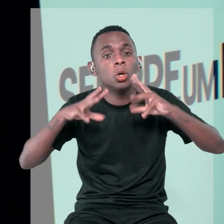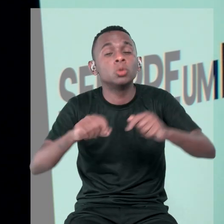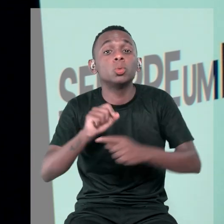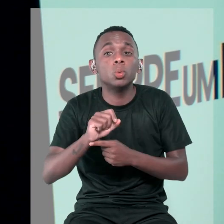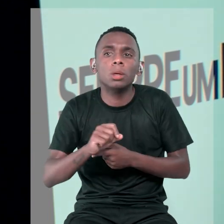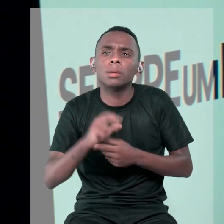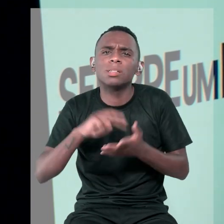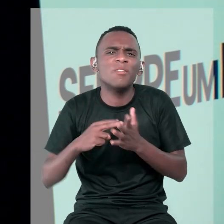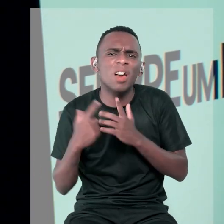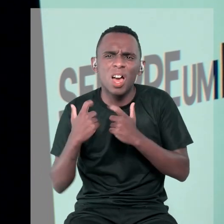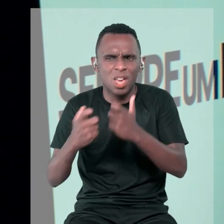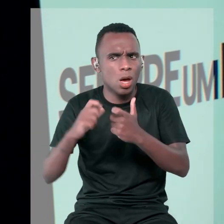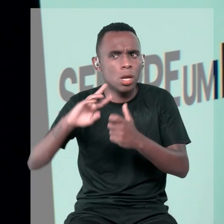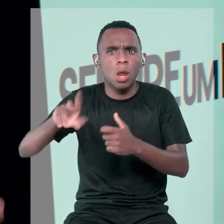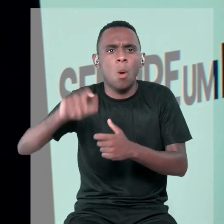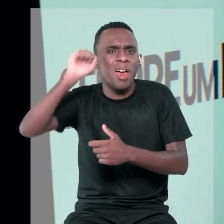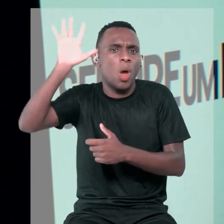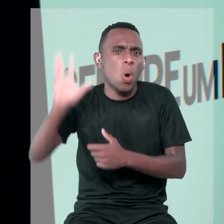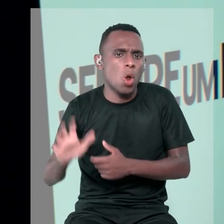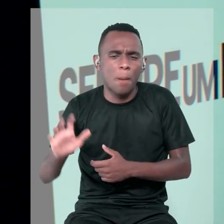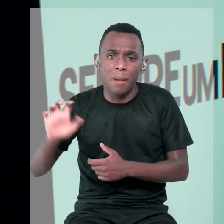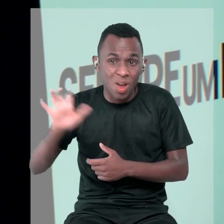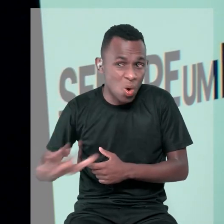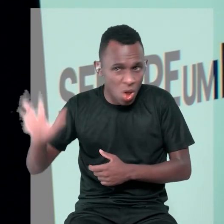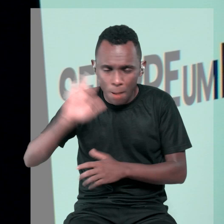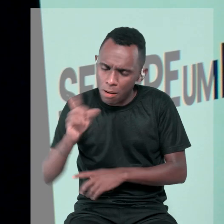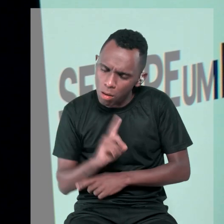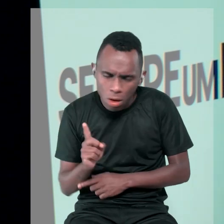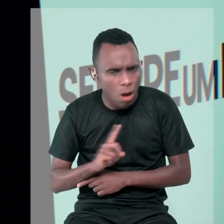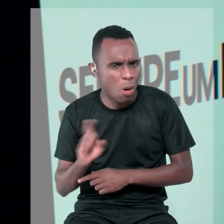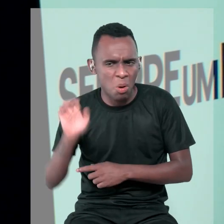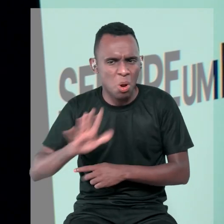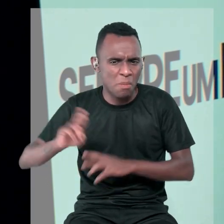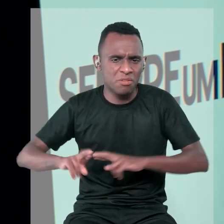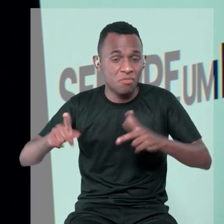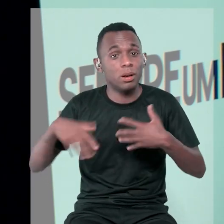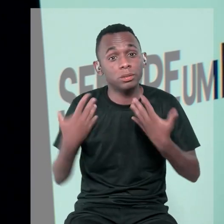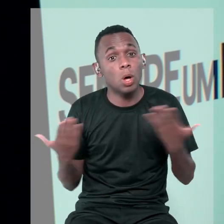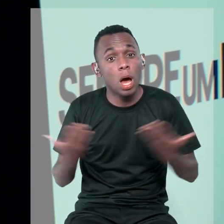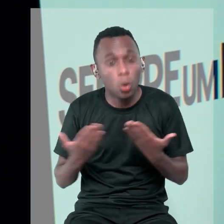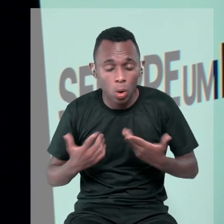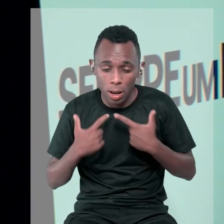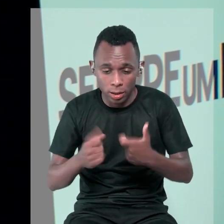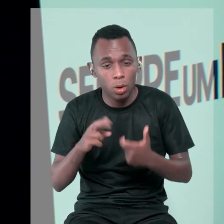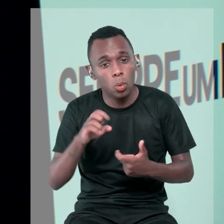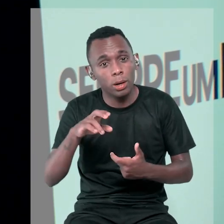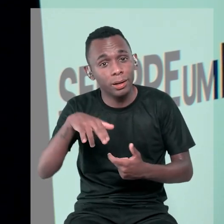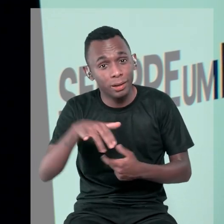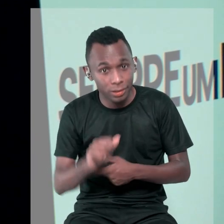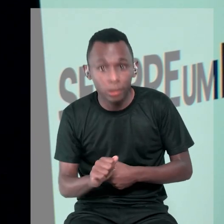guerra não fosse na Europa. Né? Era na Europa, mas não é bem assim. Então, agora, a guerra da Ucrânia trouxe, no entanto, para o